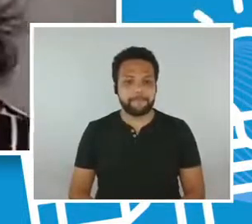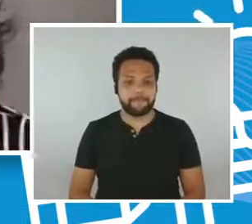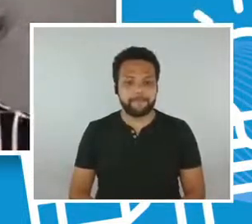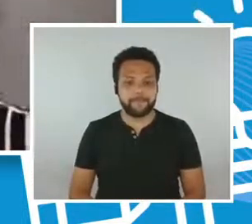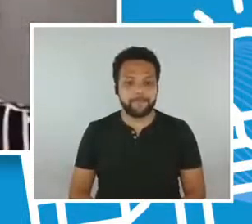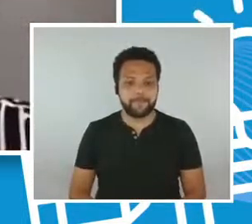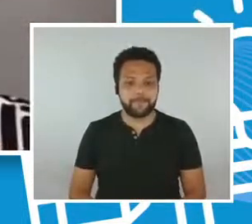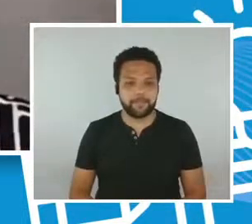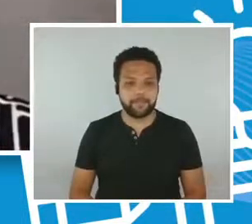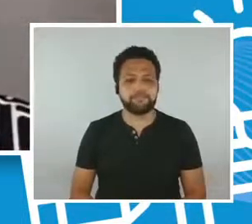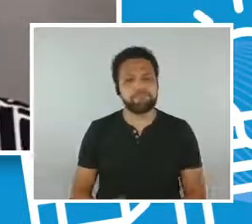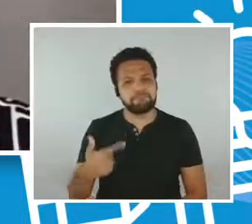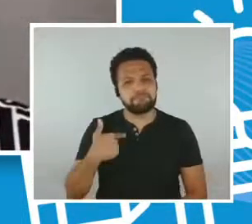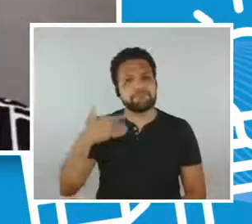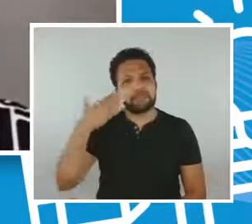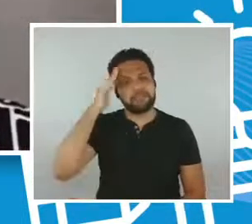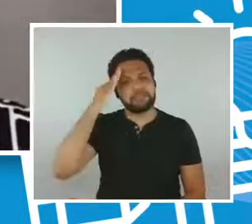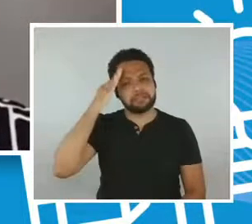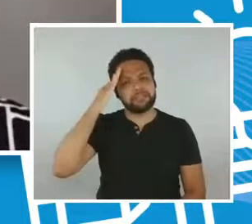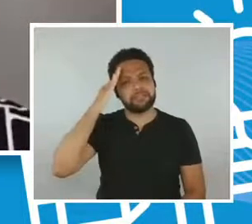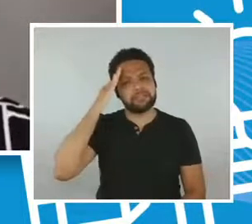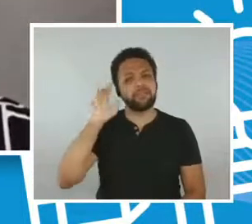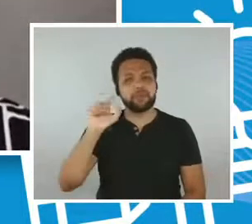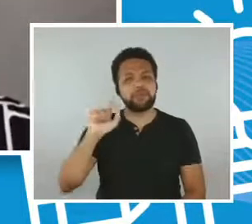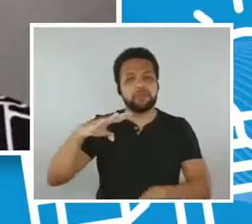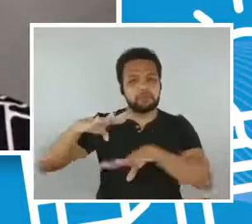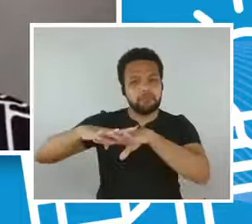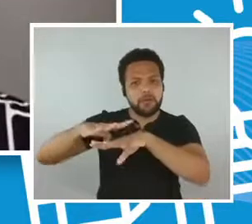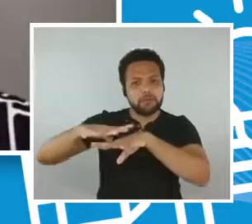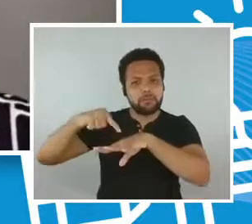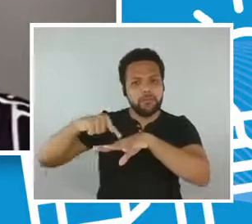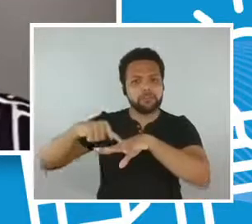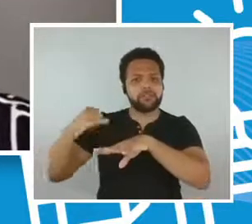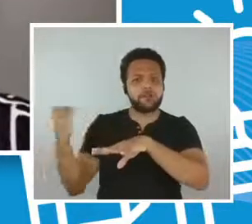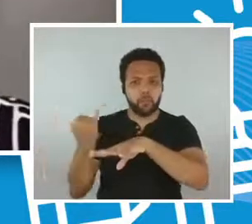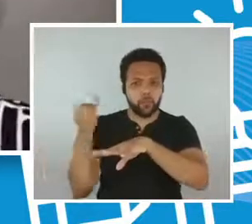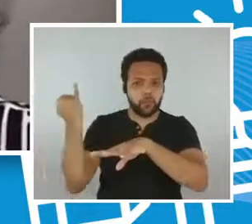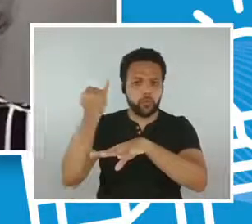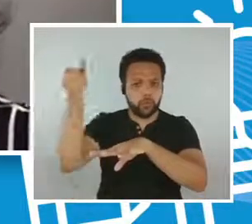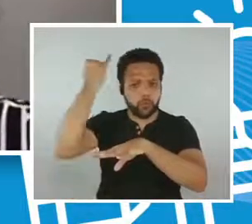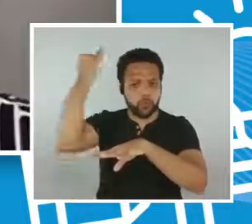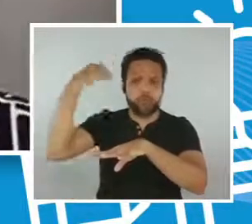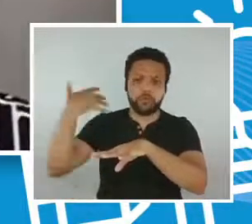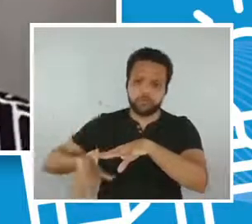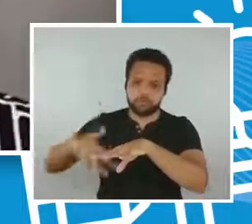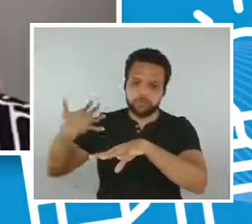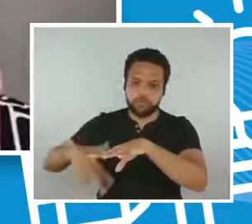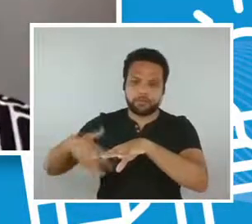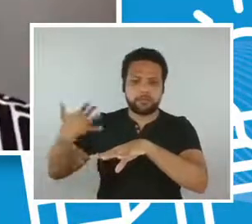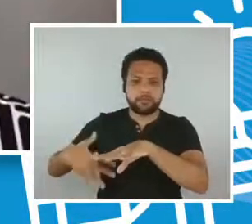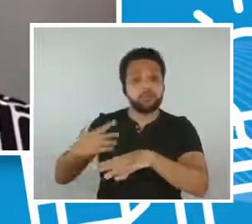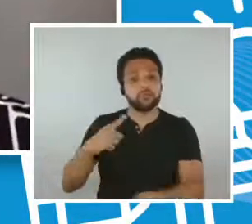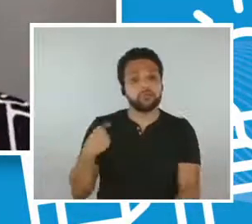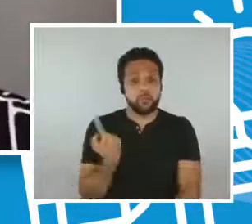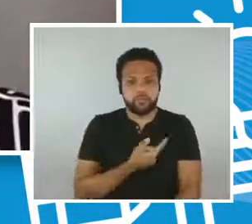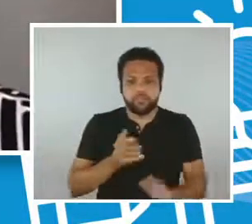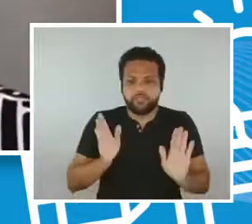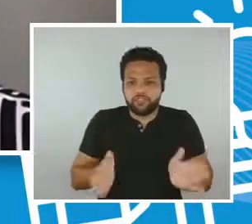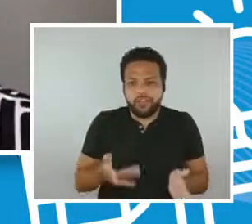Eu entendi que matemática é uma coisa importante e relevante, certo? E do que a gente tem